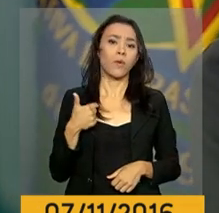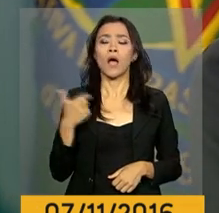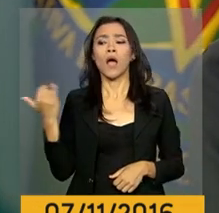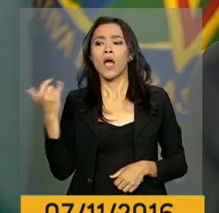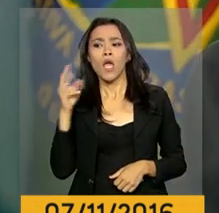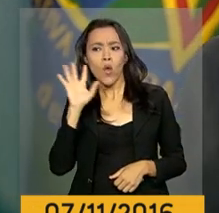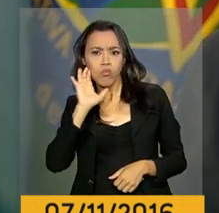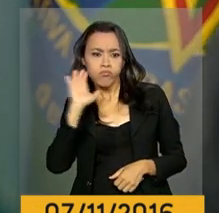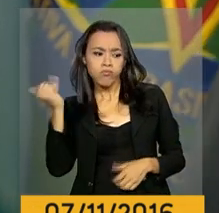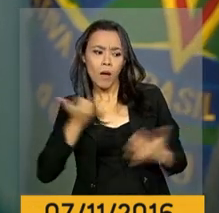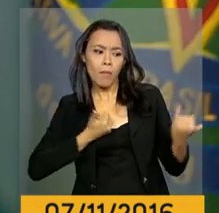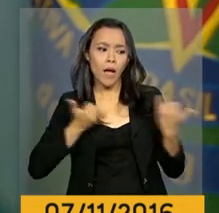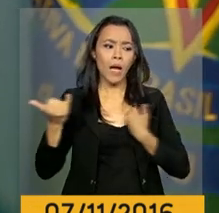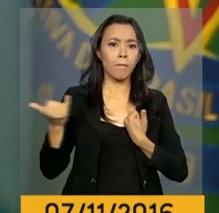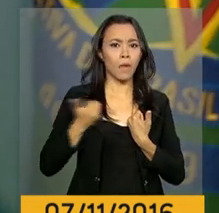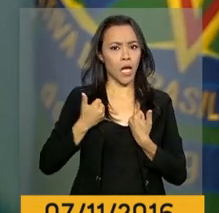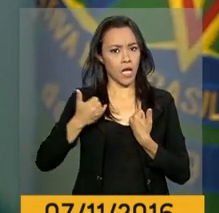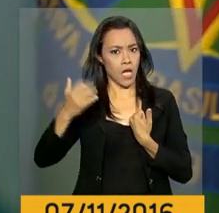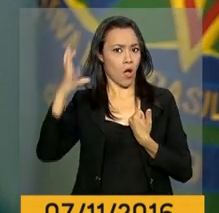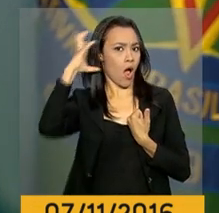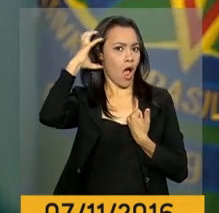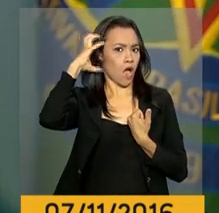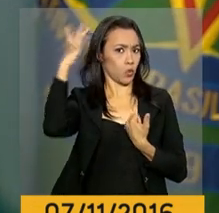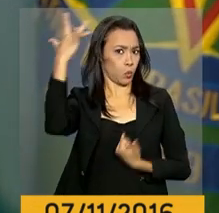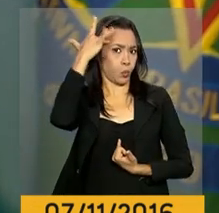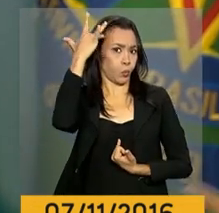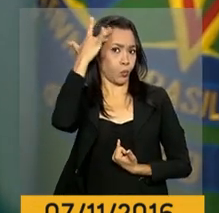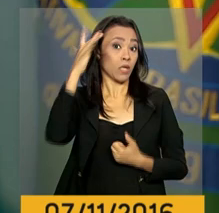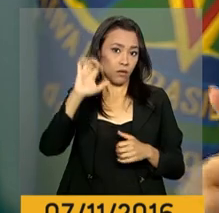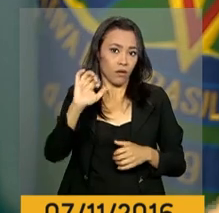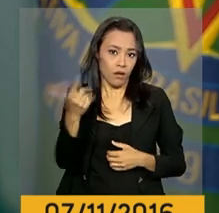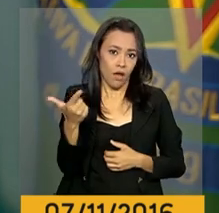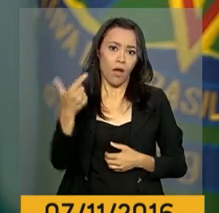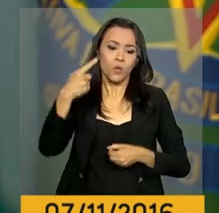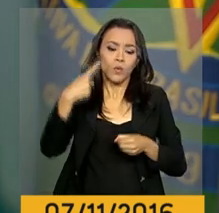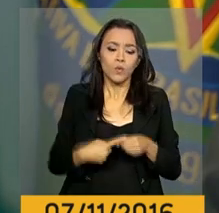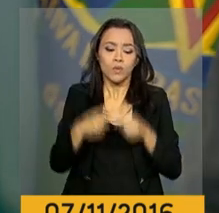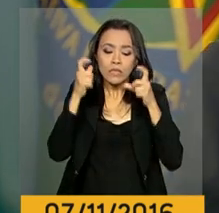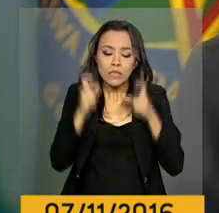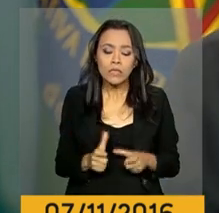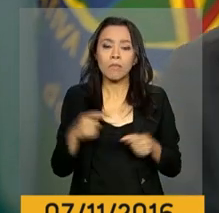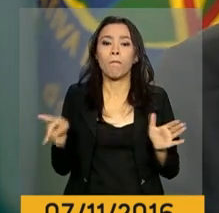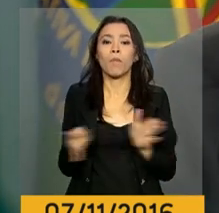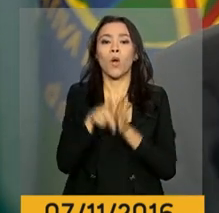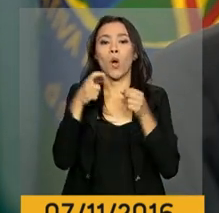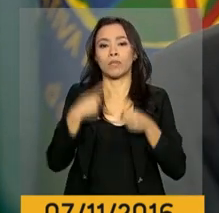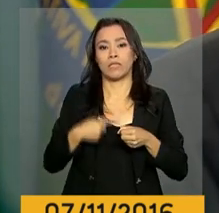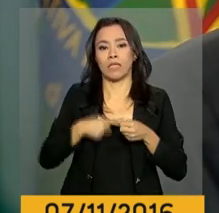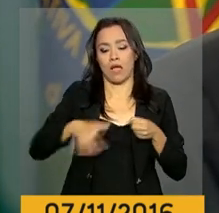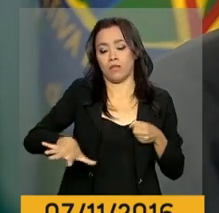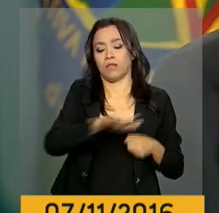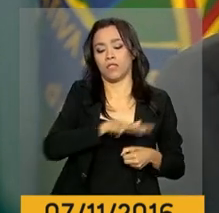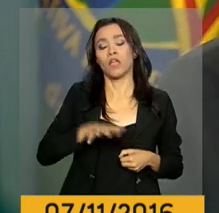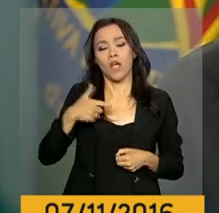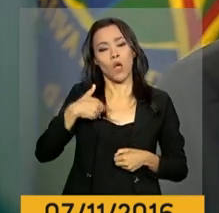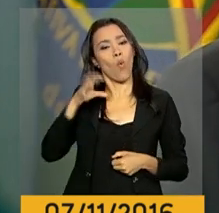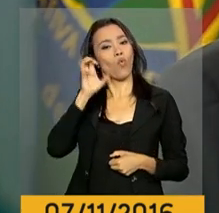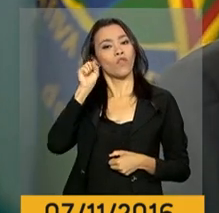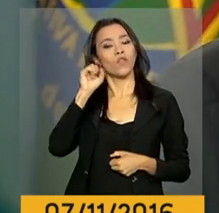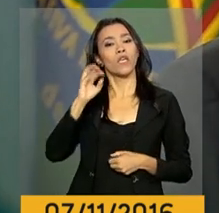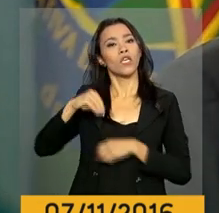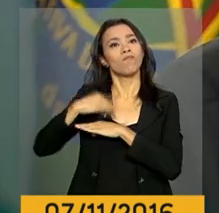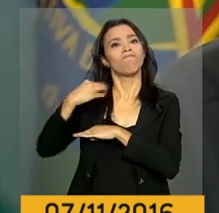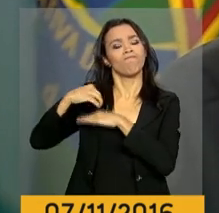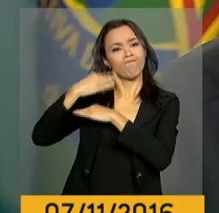as grandes emissoras, mas evidentemente que ouvia a rádio local. A rádio local era aquela que mais me